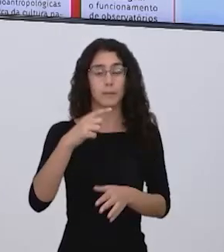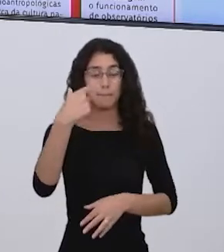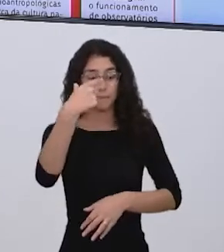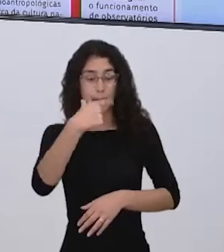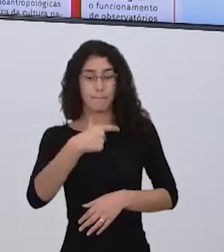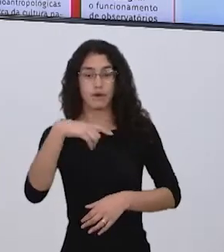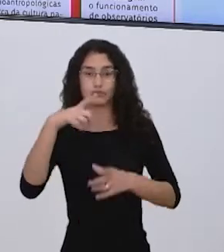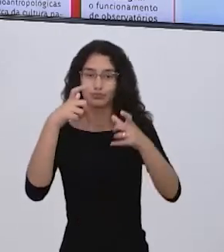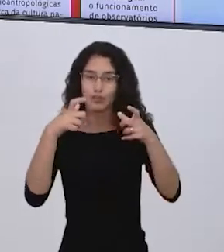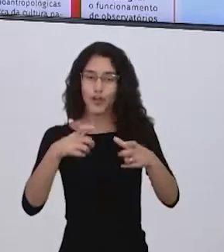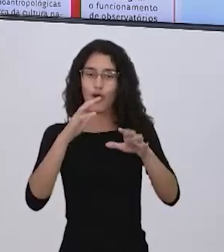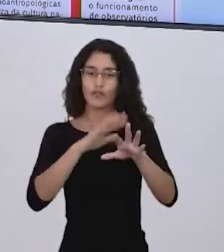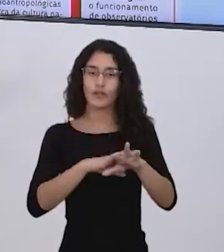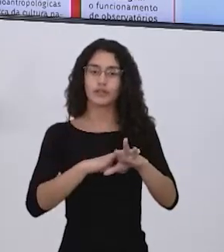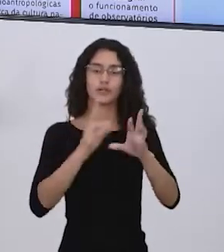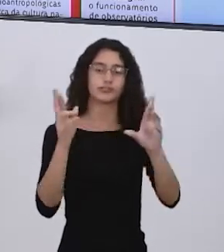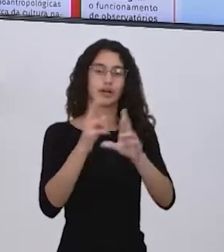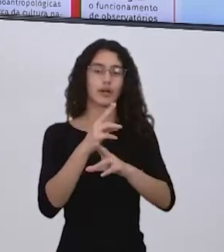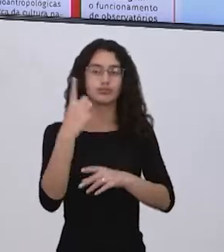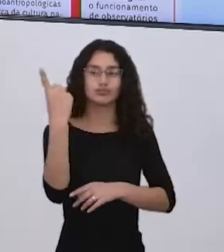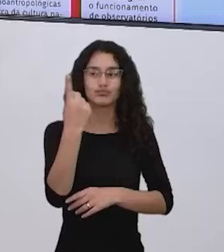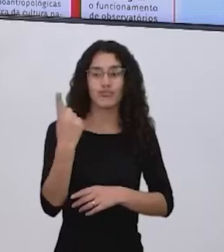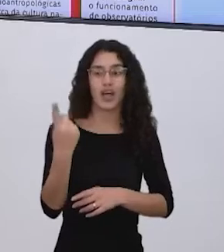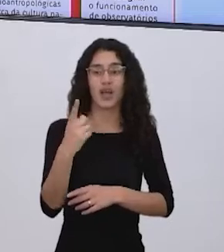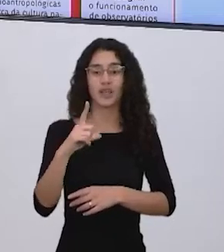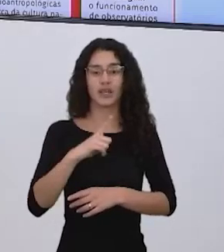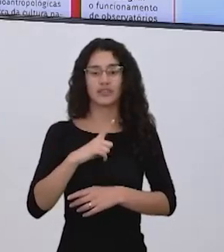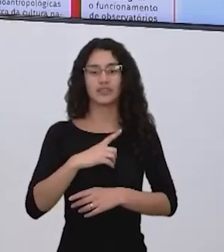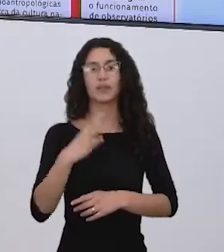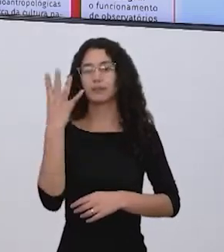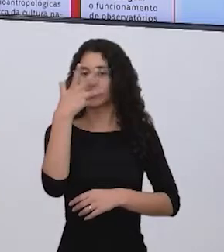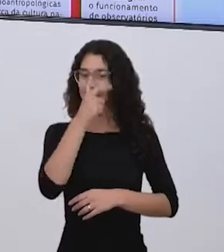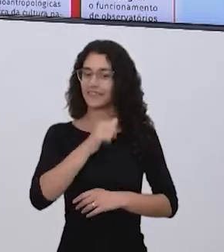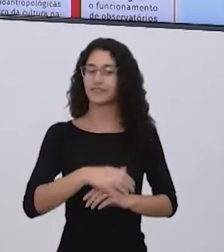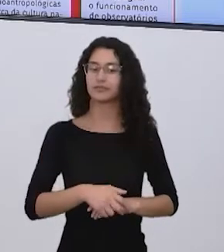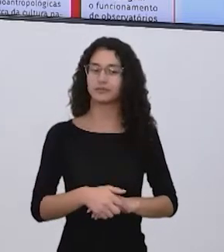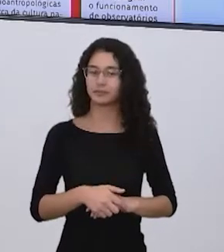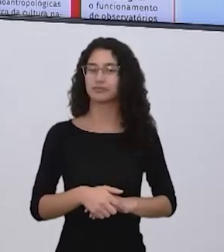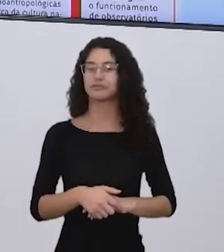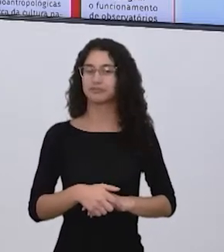nesse ambiente que faz com que ele fique mais vazio. É bonito isso, né?